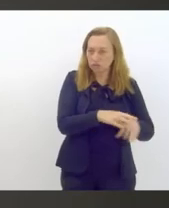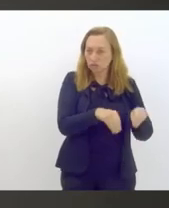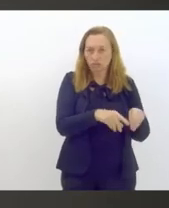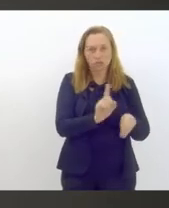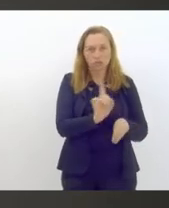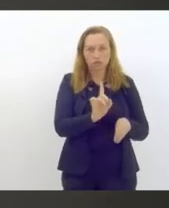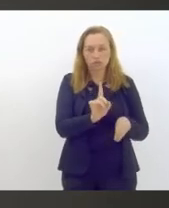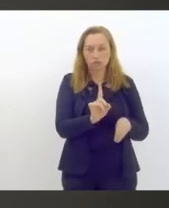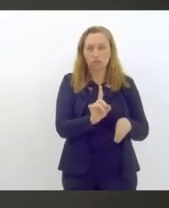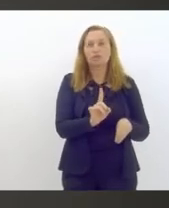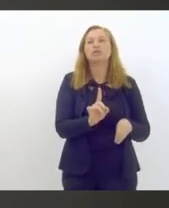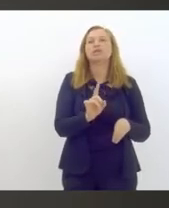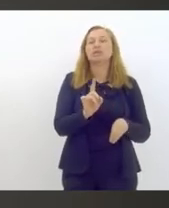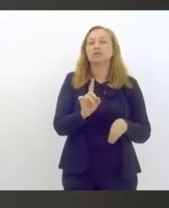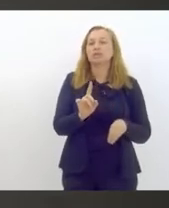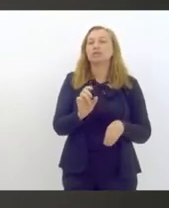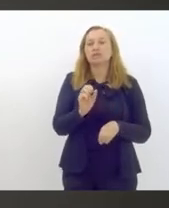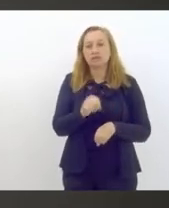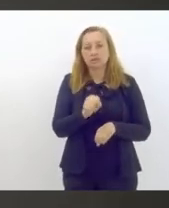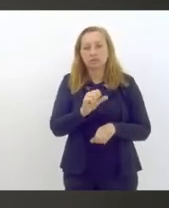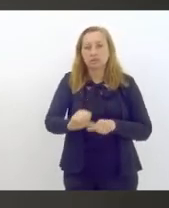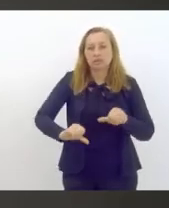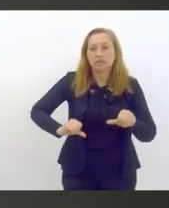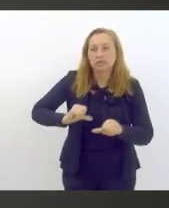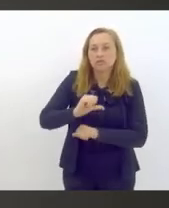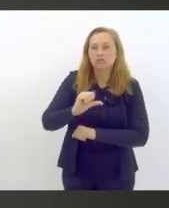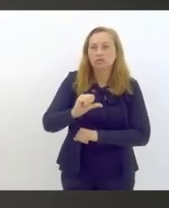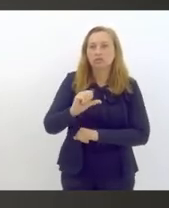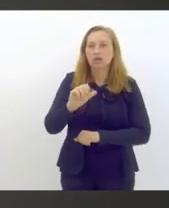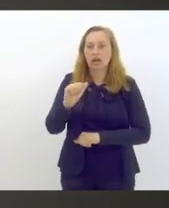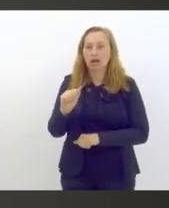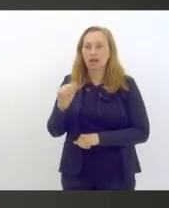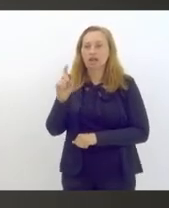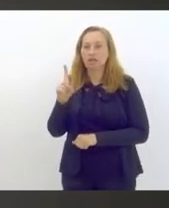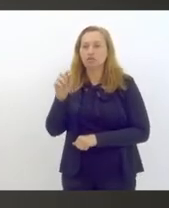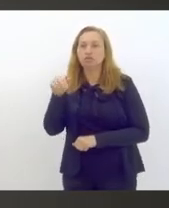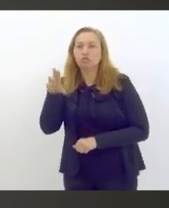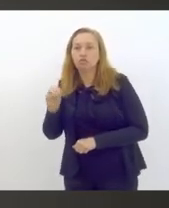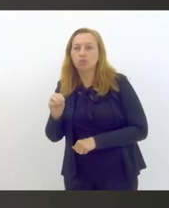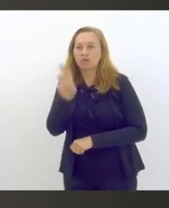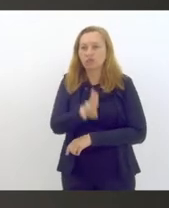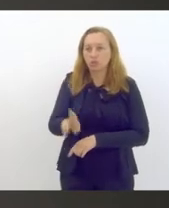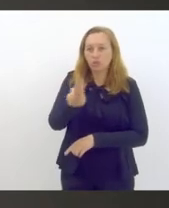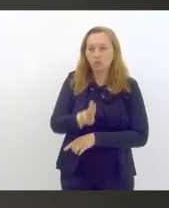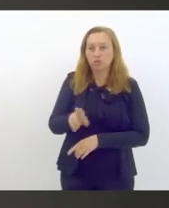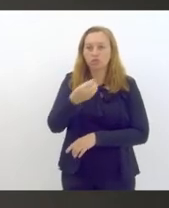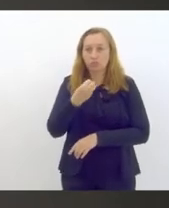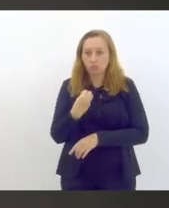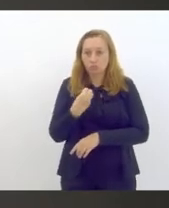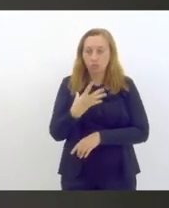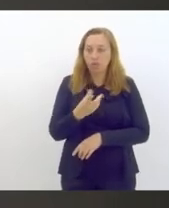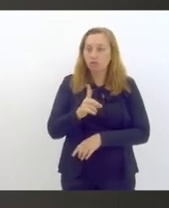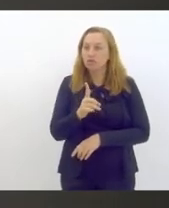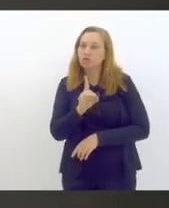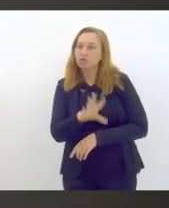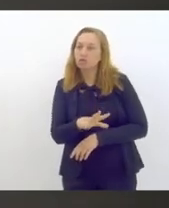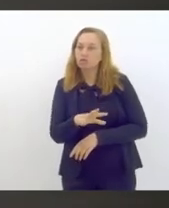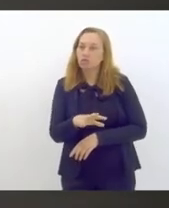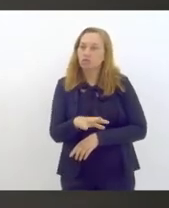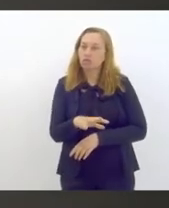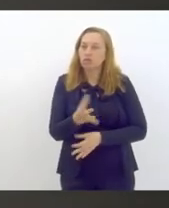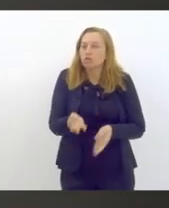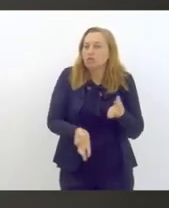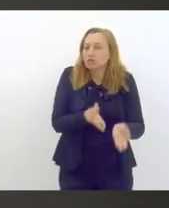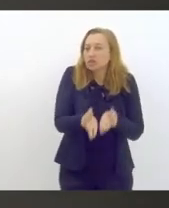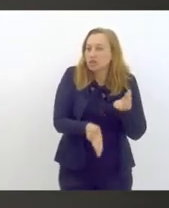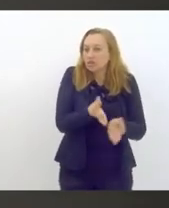jogando esse lixo no lixão, mas sim você está transformando ele em adubo orgânico, que vai ter um uso prático, que vai não só dar um devido